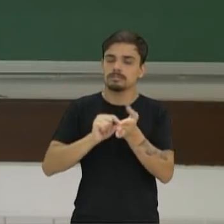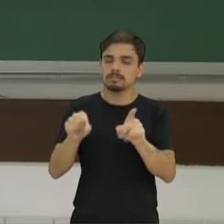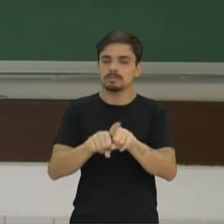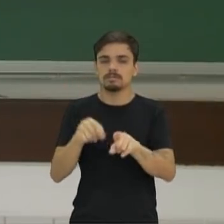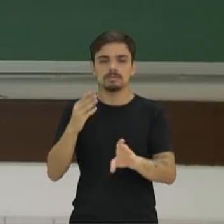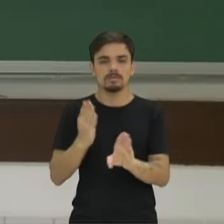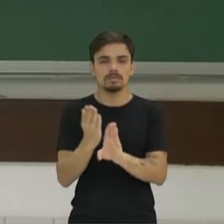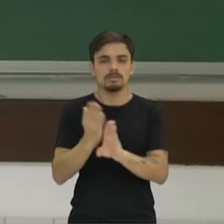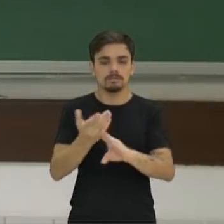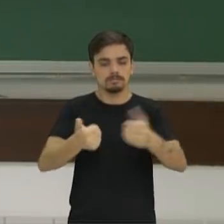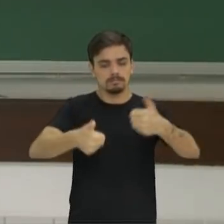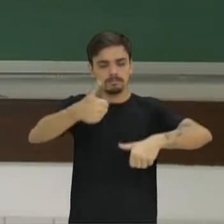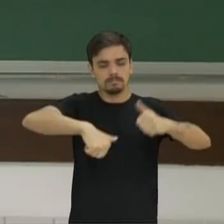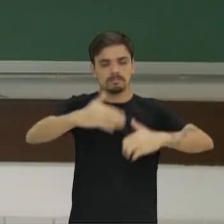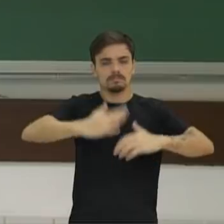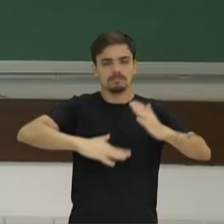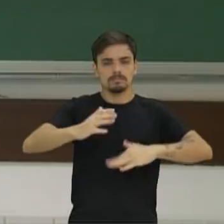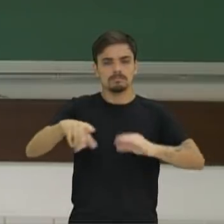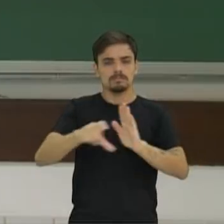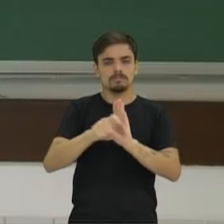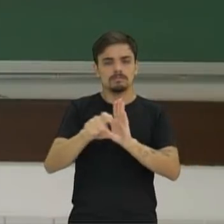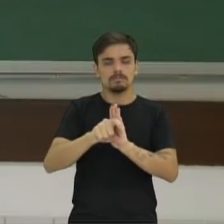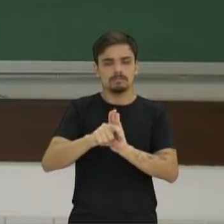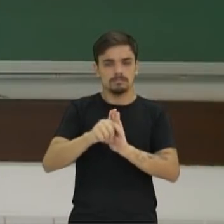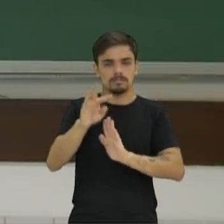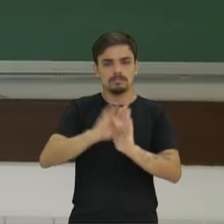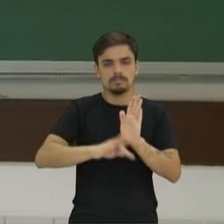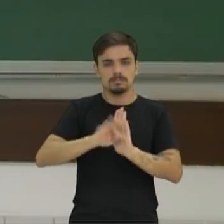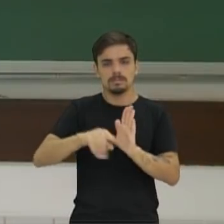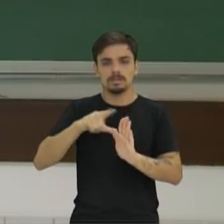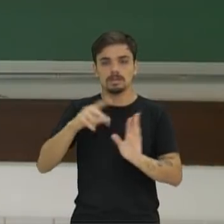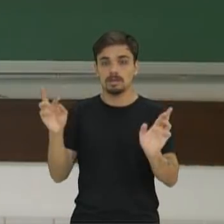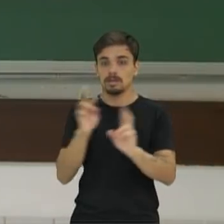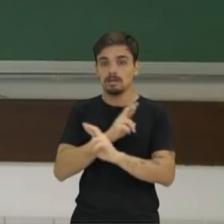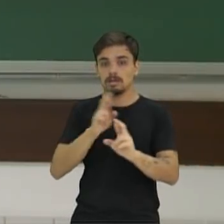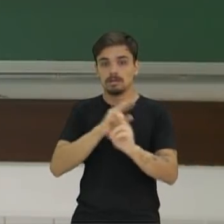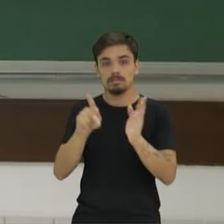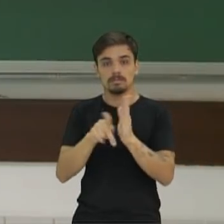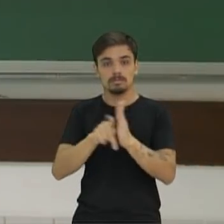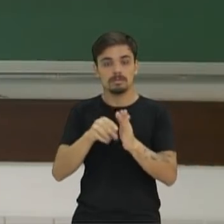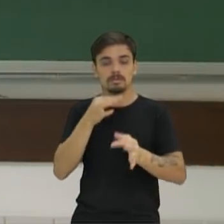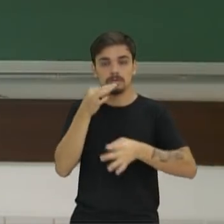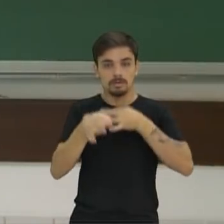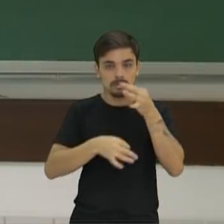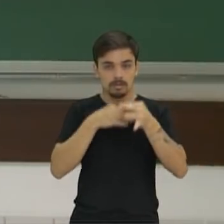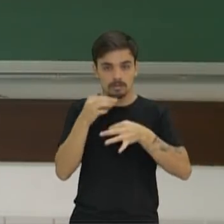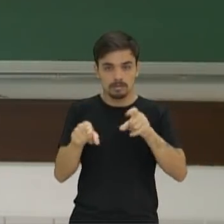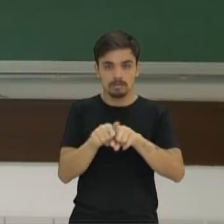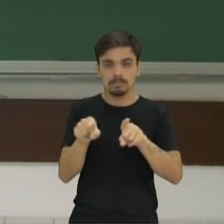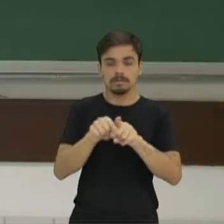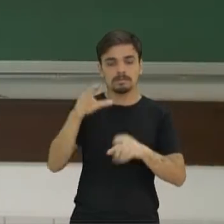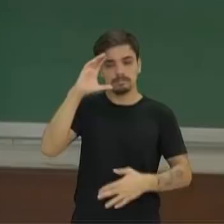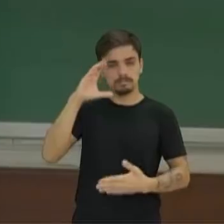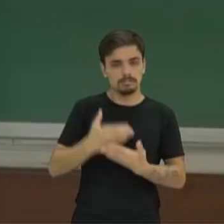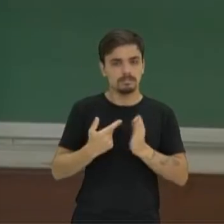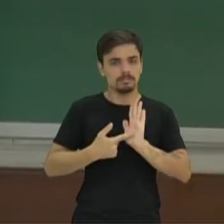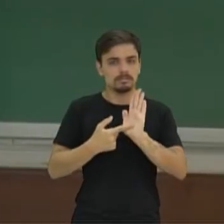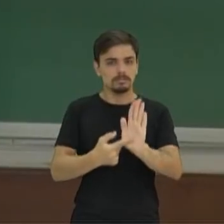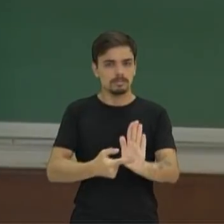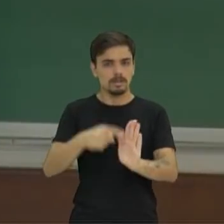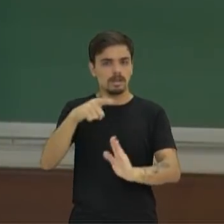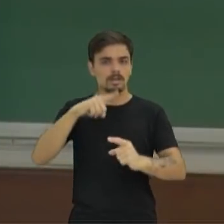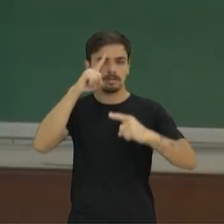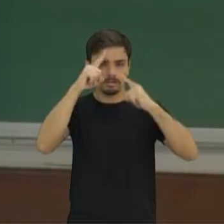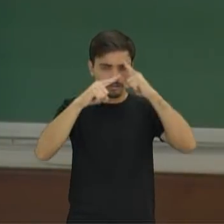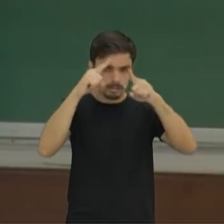elementos constitutivos desse tipo de texto, estabelecemos relações entre os argumentos e a tese apresentada, então a tese é a